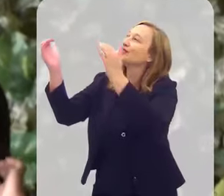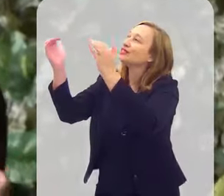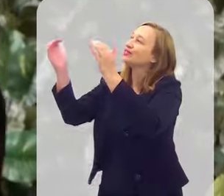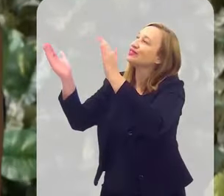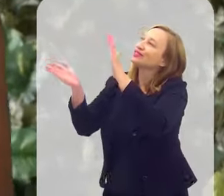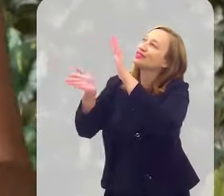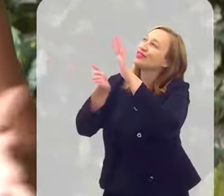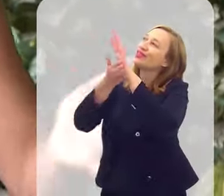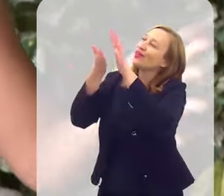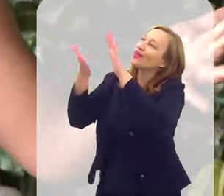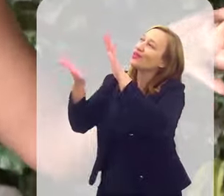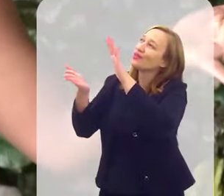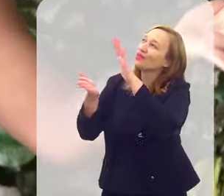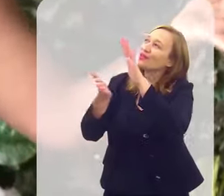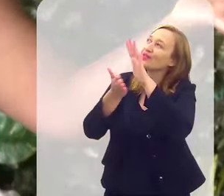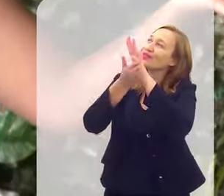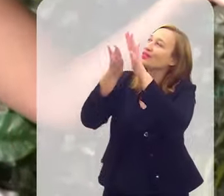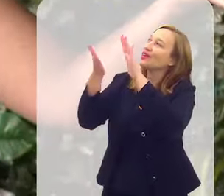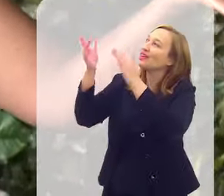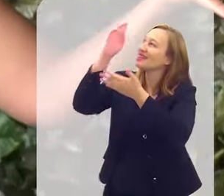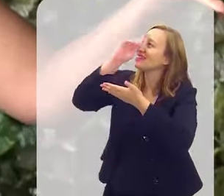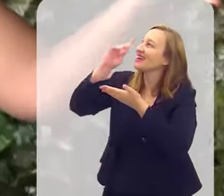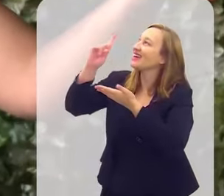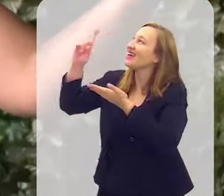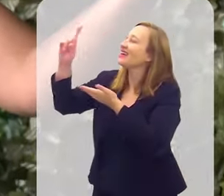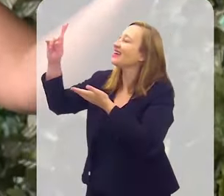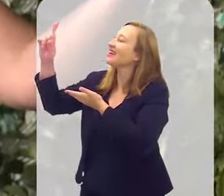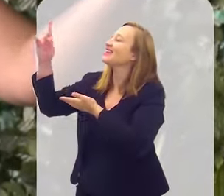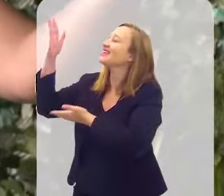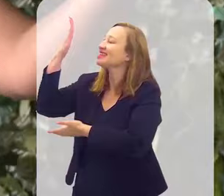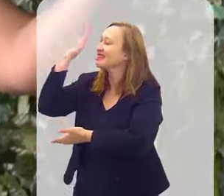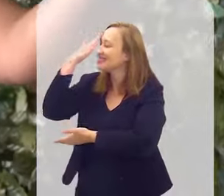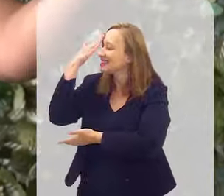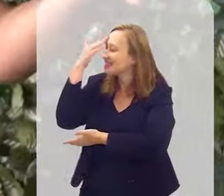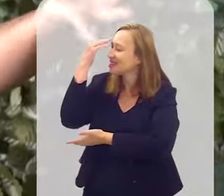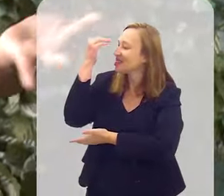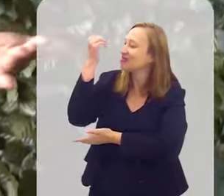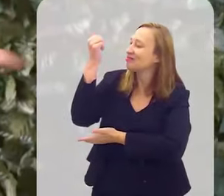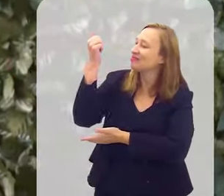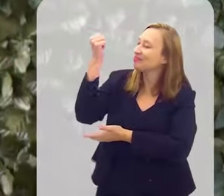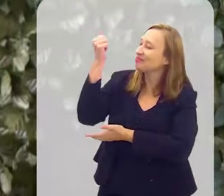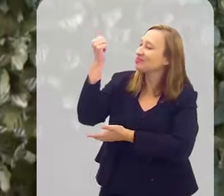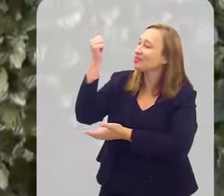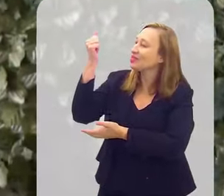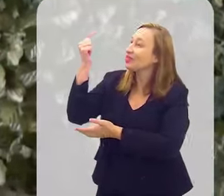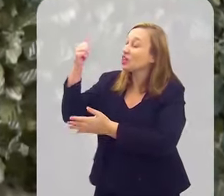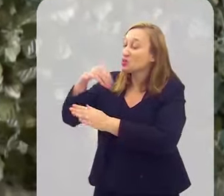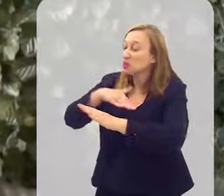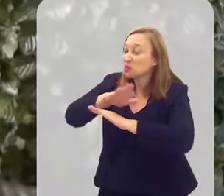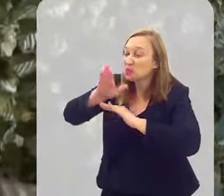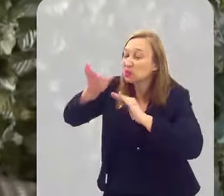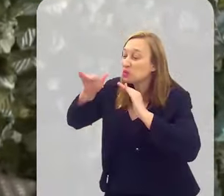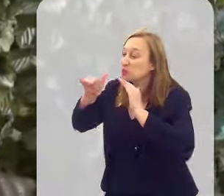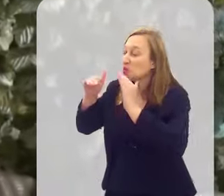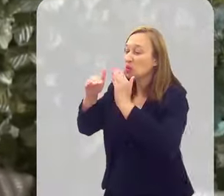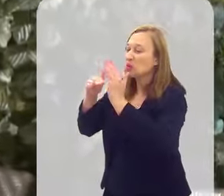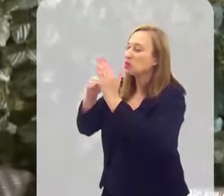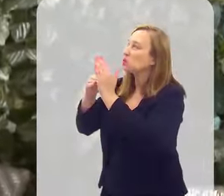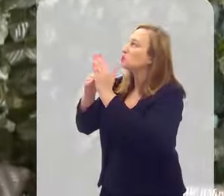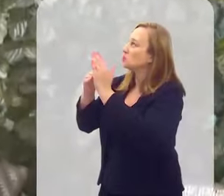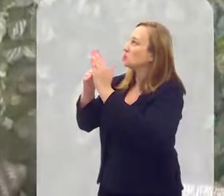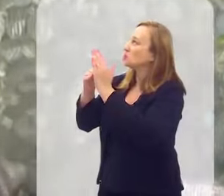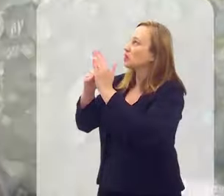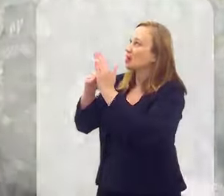Aleluia te louvo pois sei que sobre